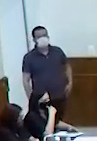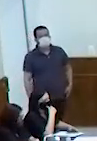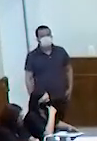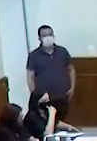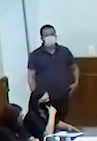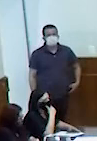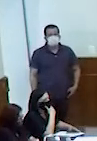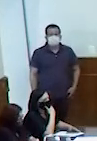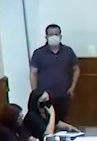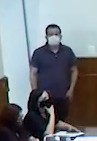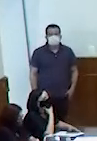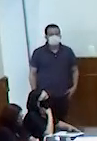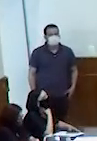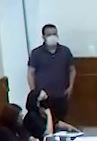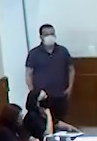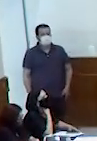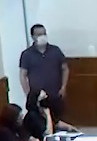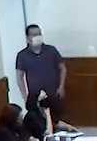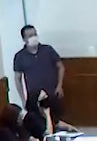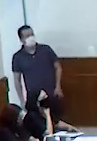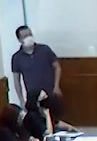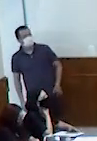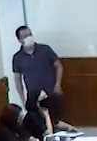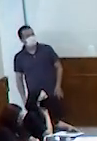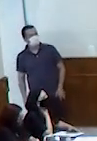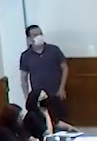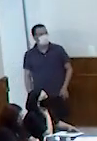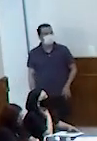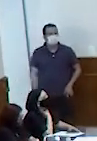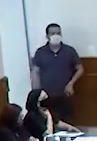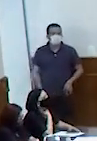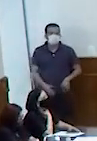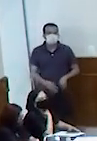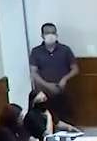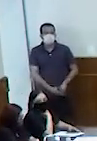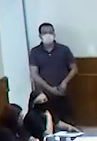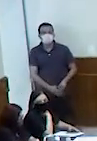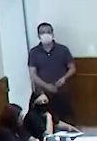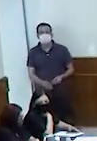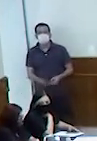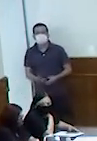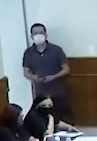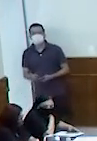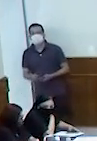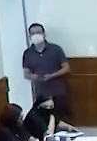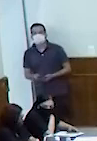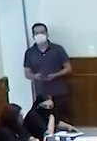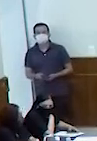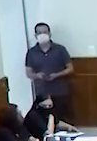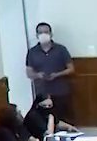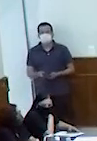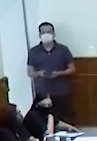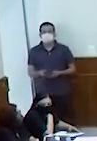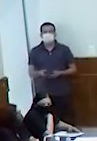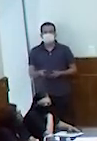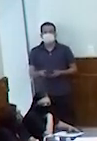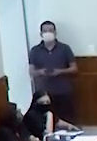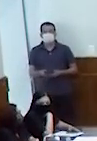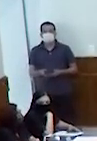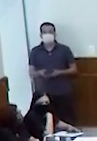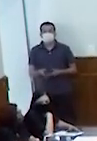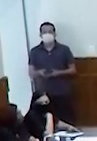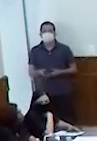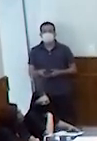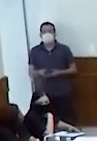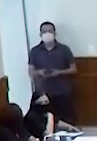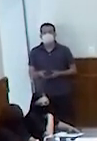todos vocês. É uma honra estar aqui para a gente falar de algo que é muito importante e um assunto delicado, que é o